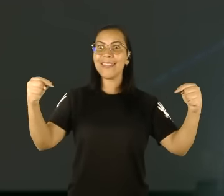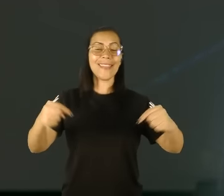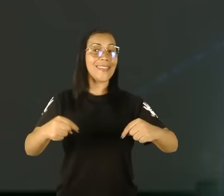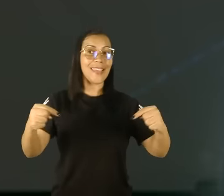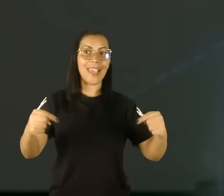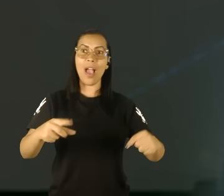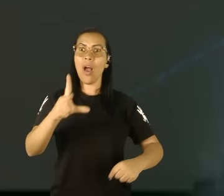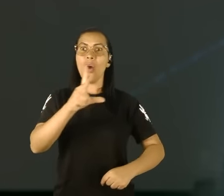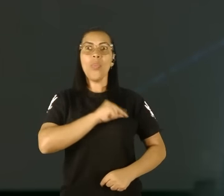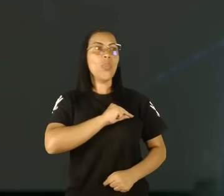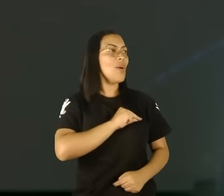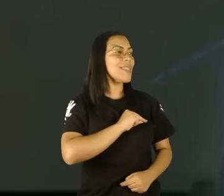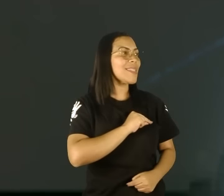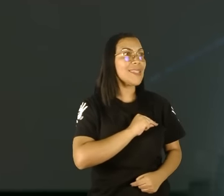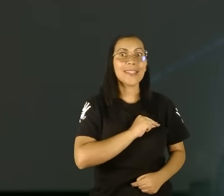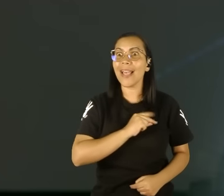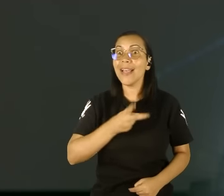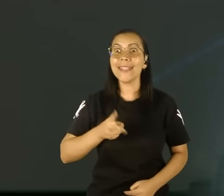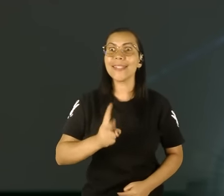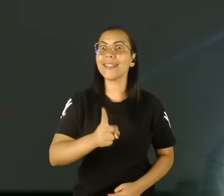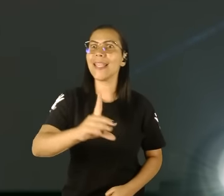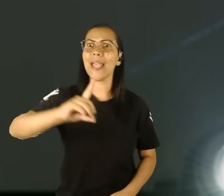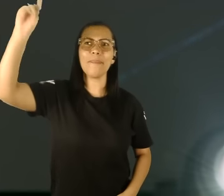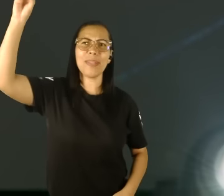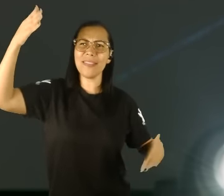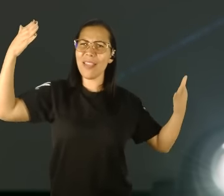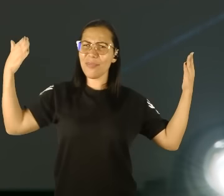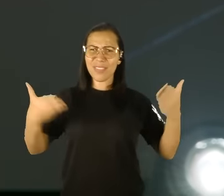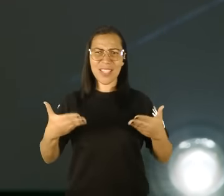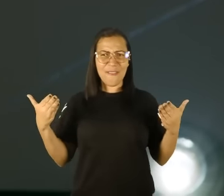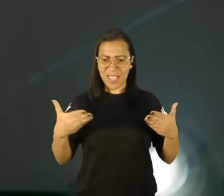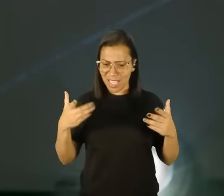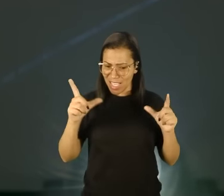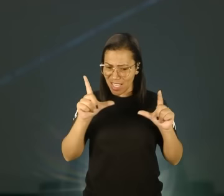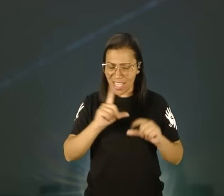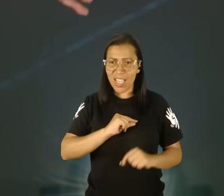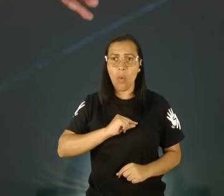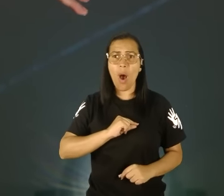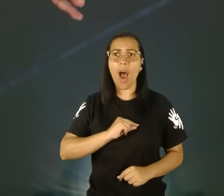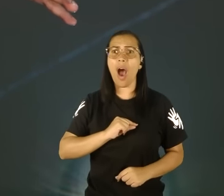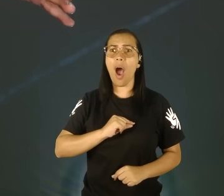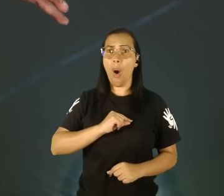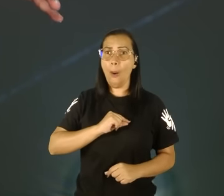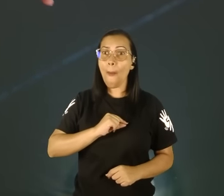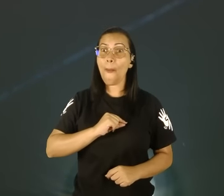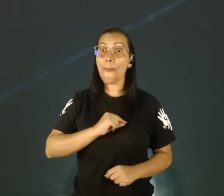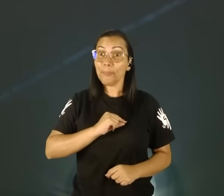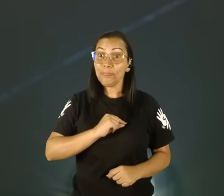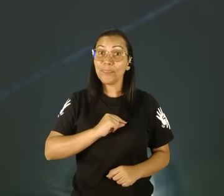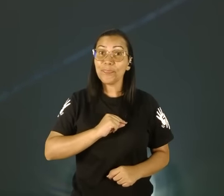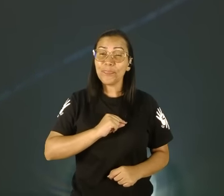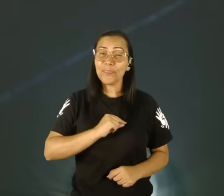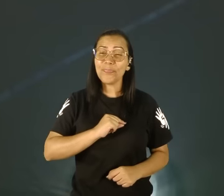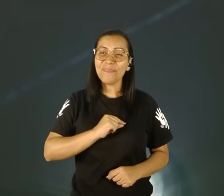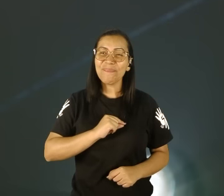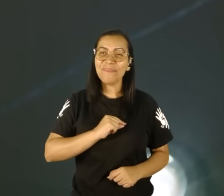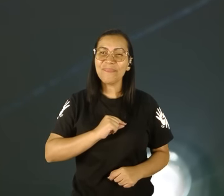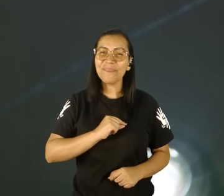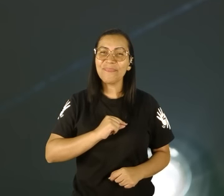havia sacerdote, não havia plateia, havia ele, um lugar desconfortável, mas alguém